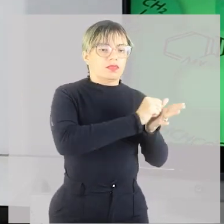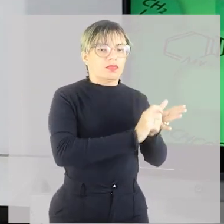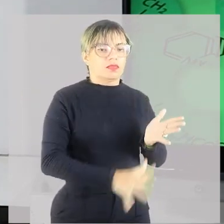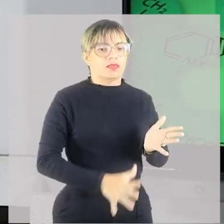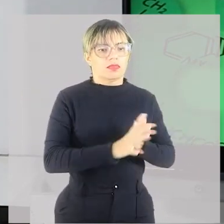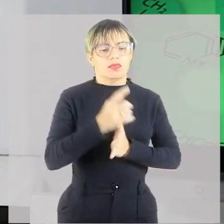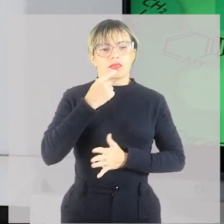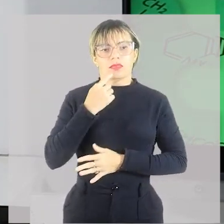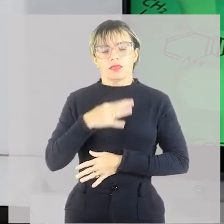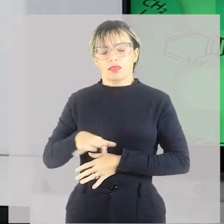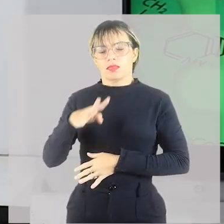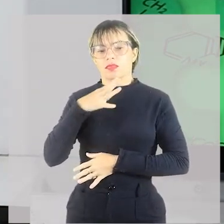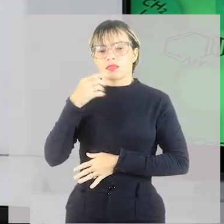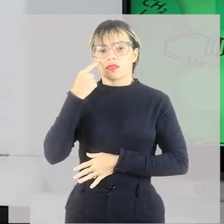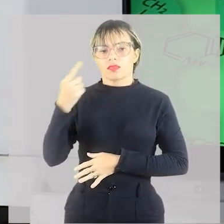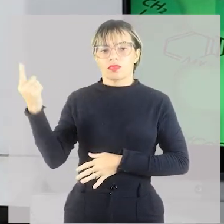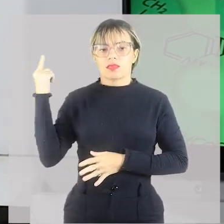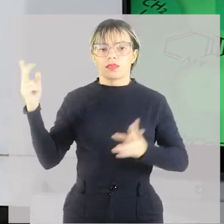isomeria geométrica.